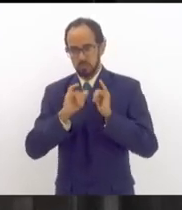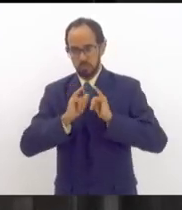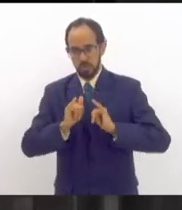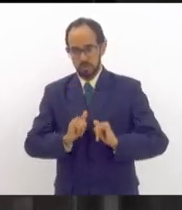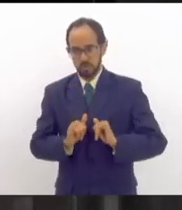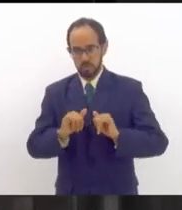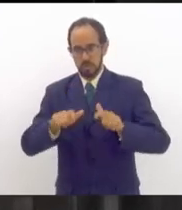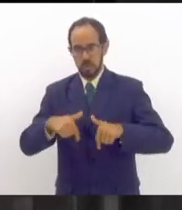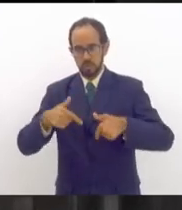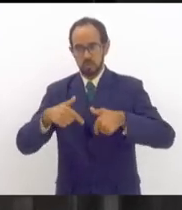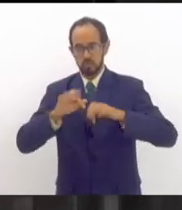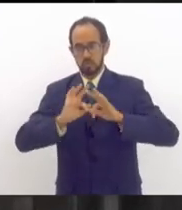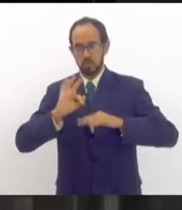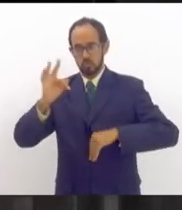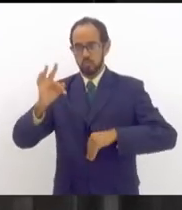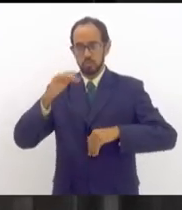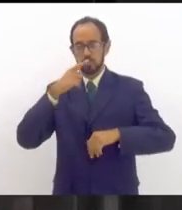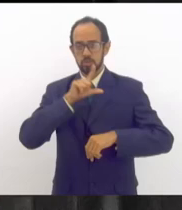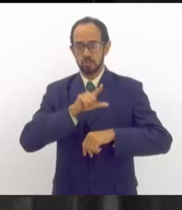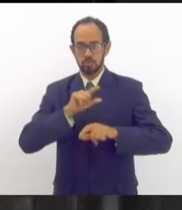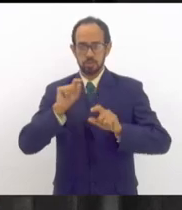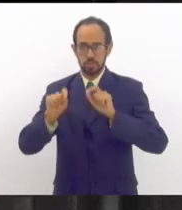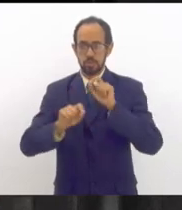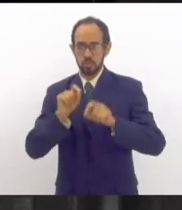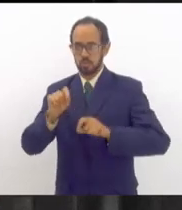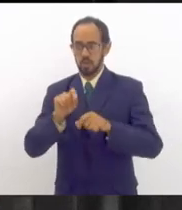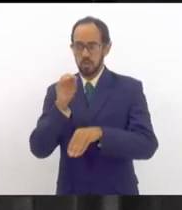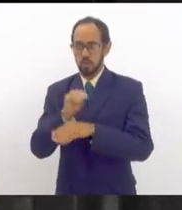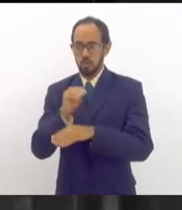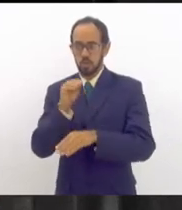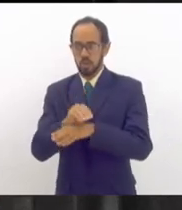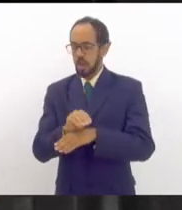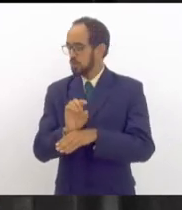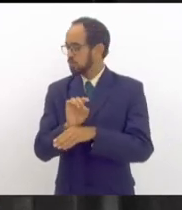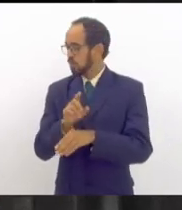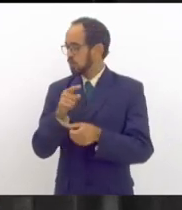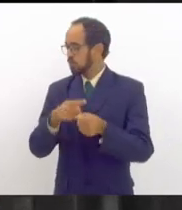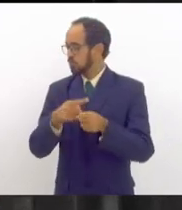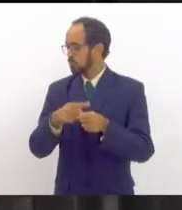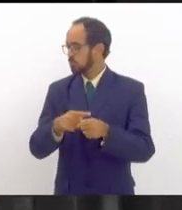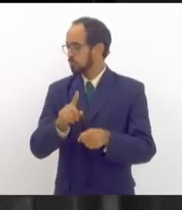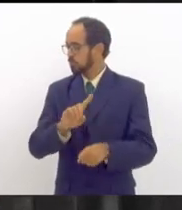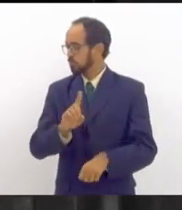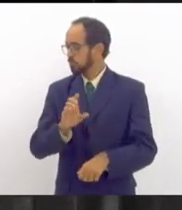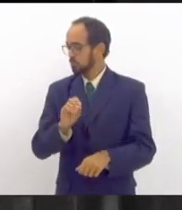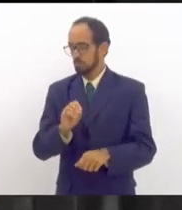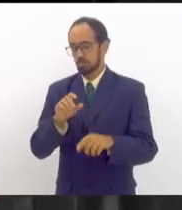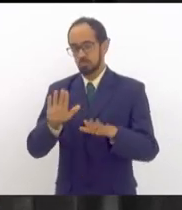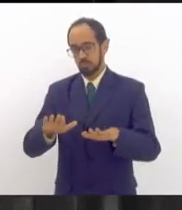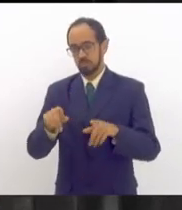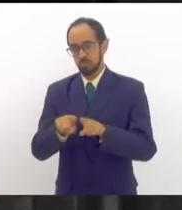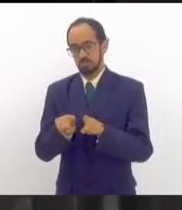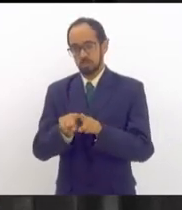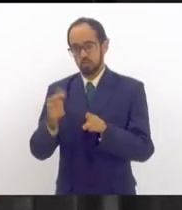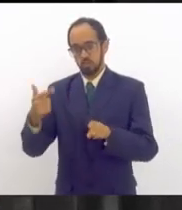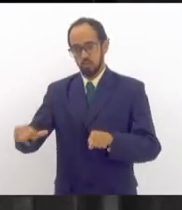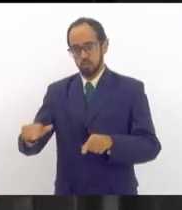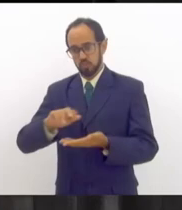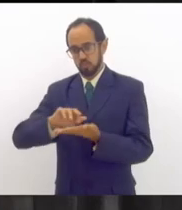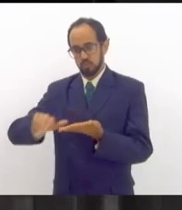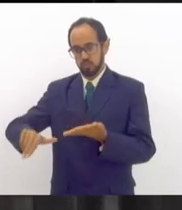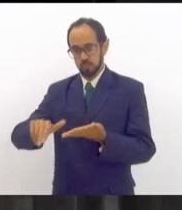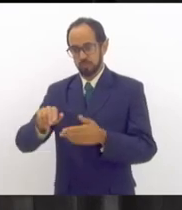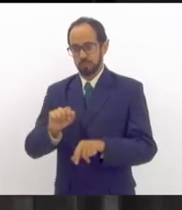ações futuras pra gente conseguir cuidar não só do Município de São Gonçalo ou de outros também mas exatamente agora